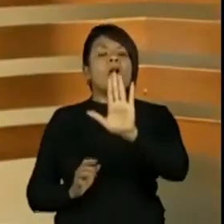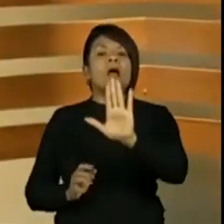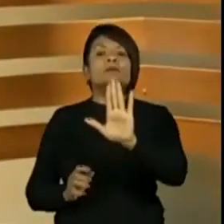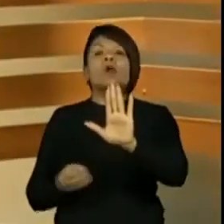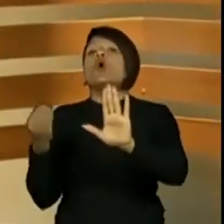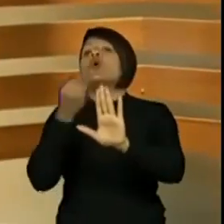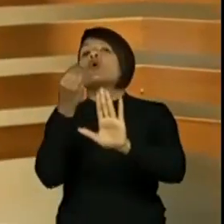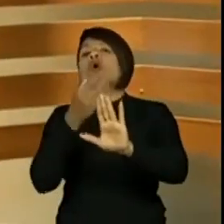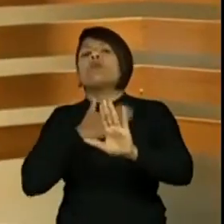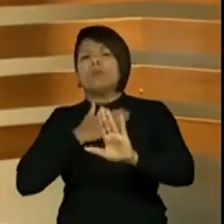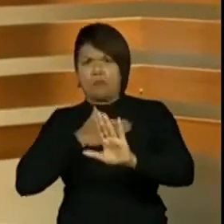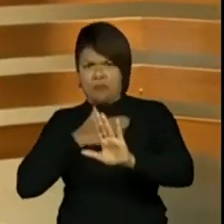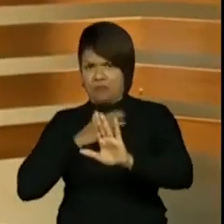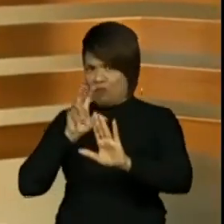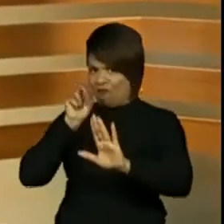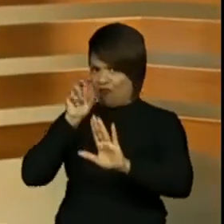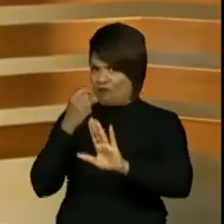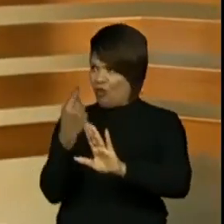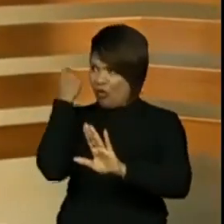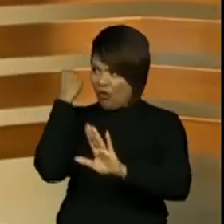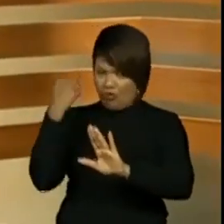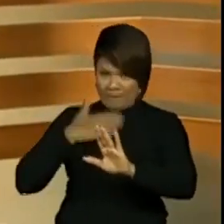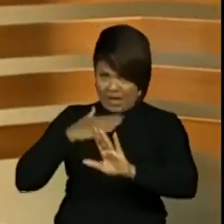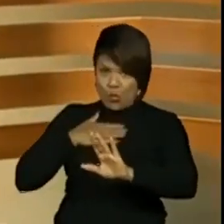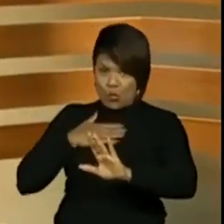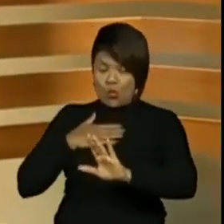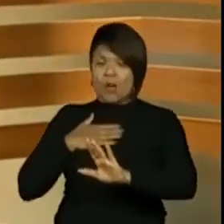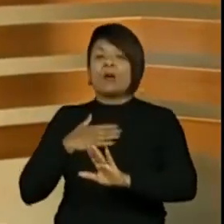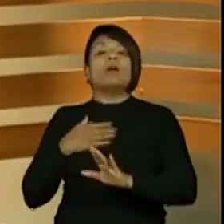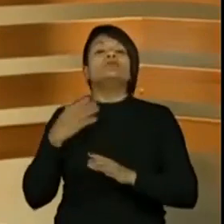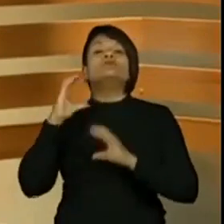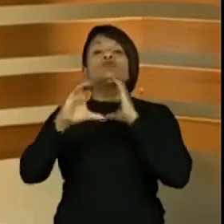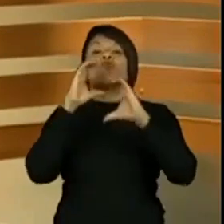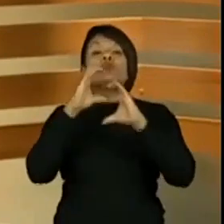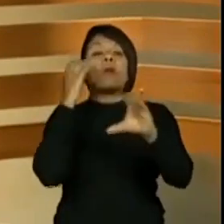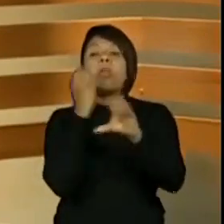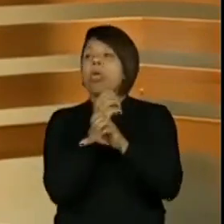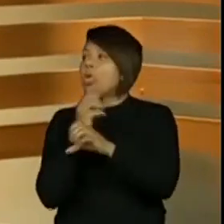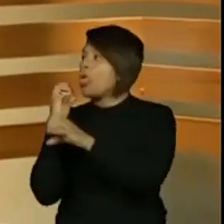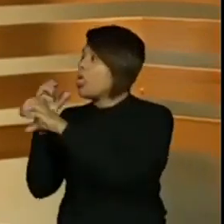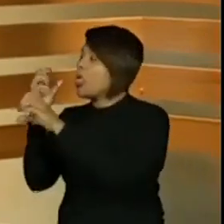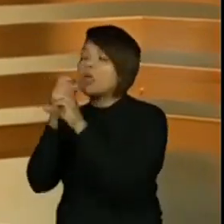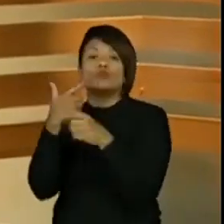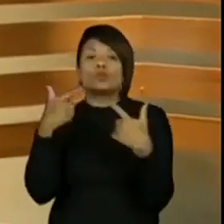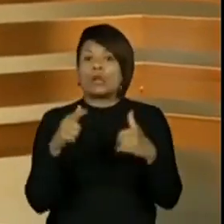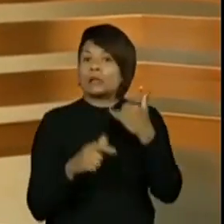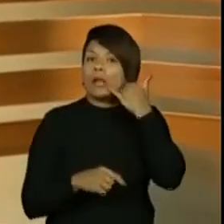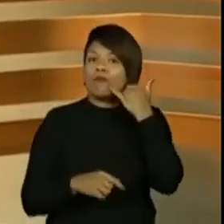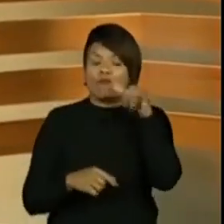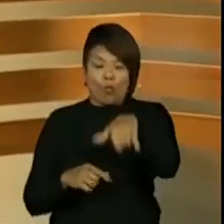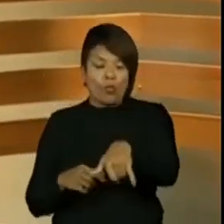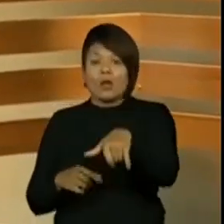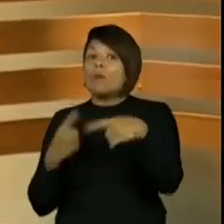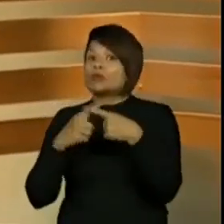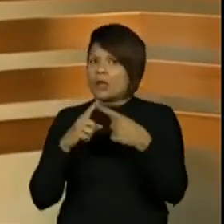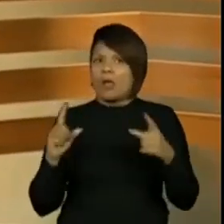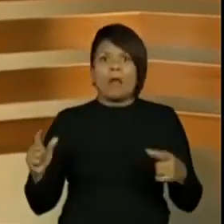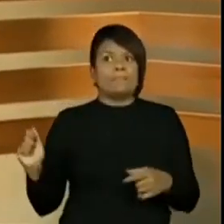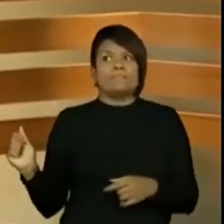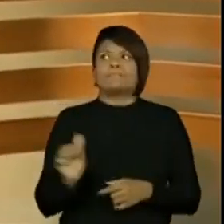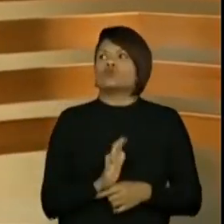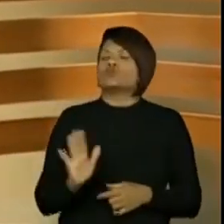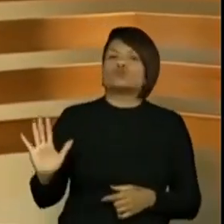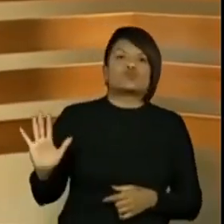meu avô fazia para se comunicar se ele não tivesse telefone? Porque telefone era uma coisa de milionário na minha época,